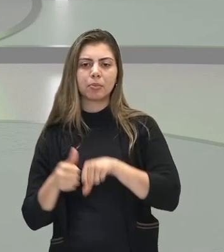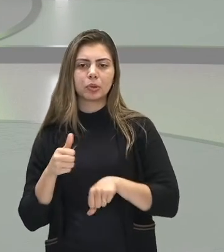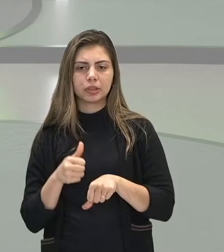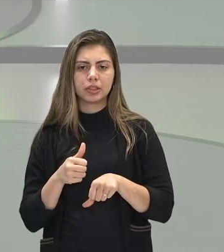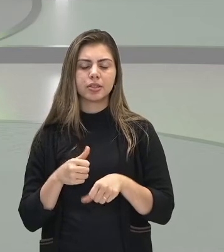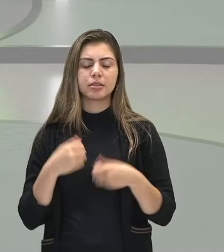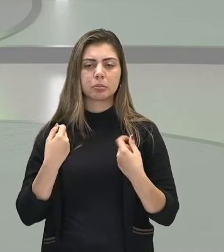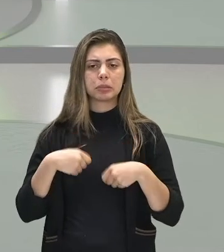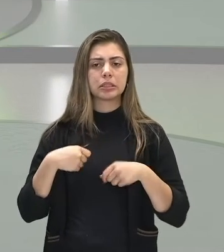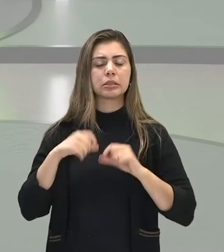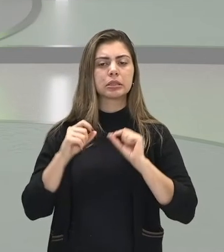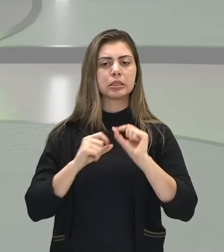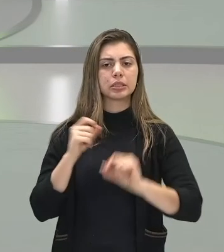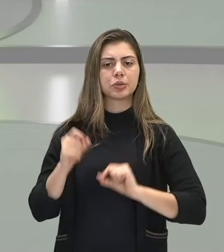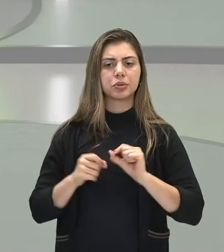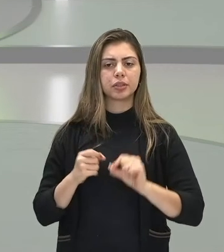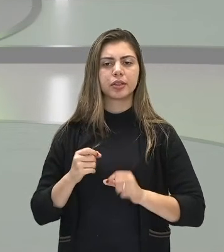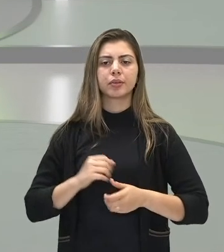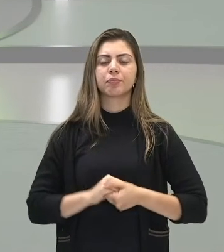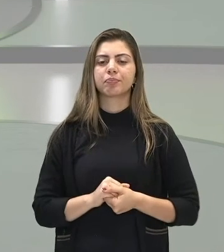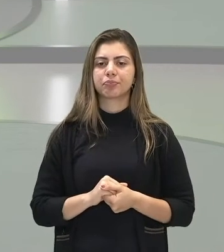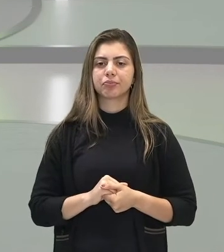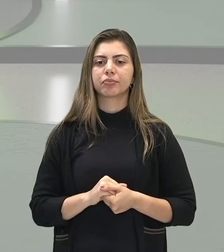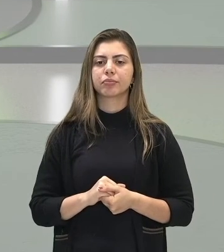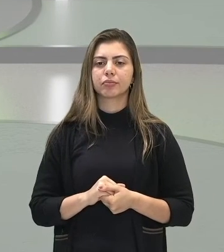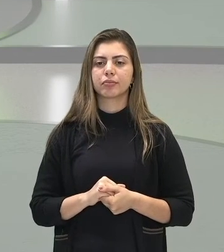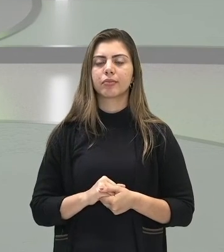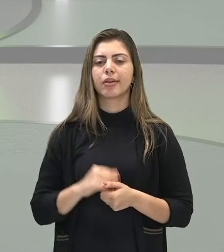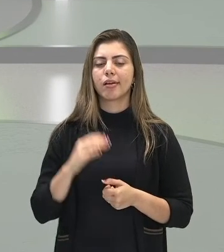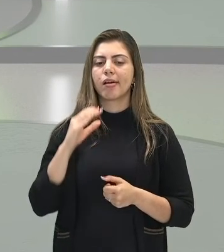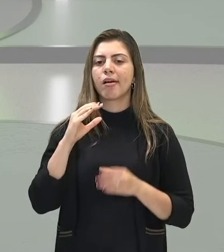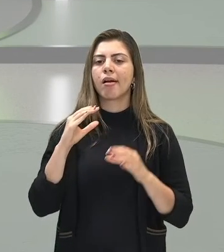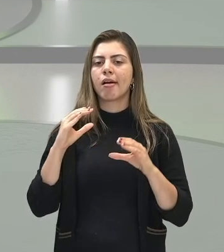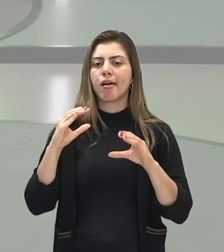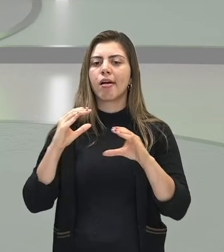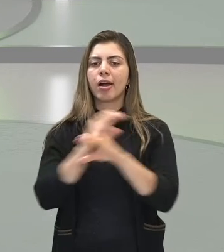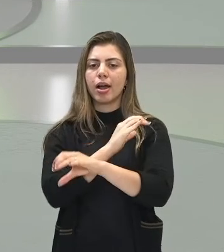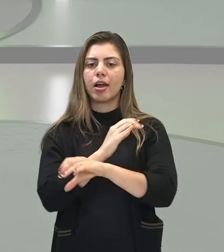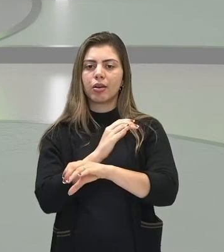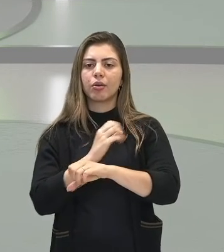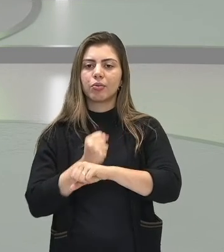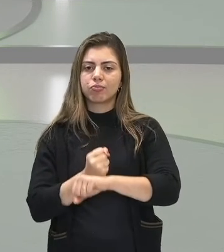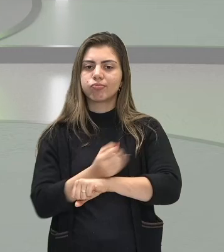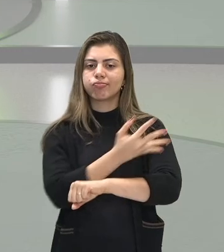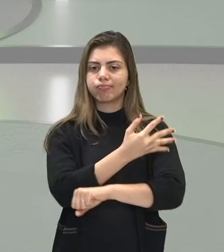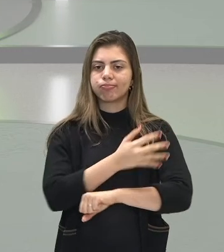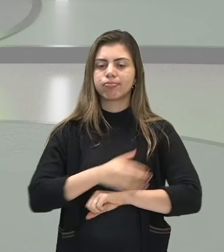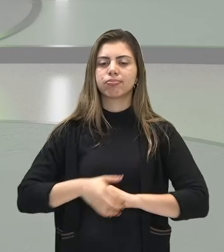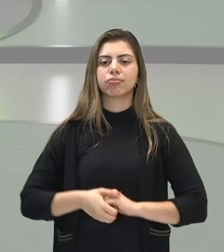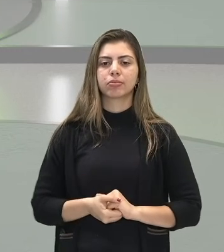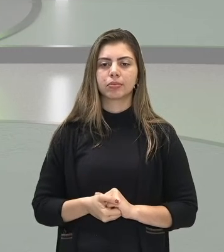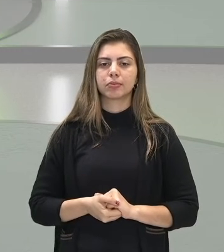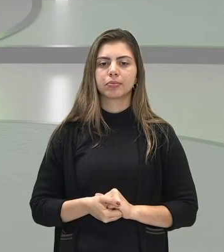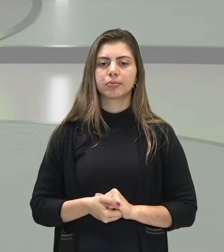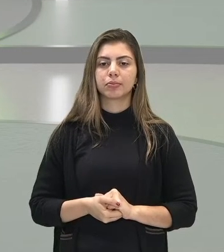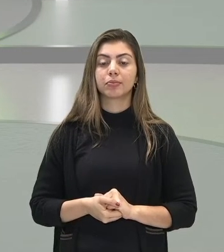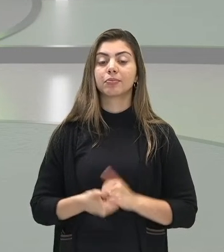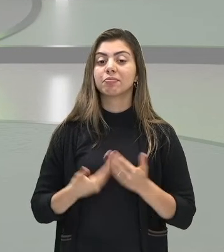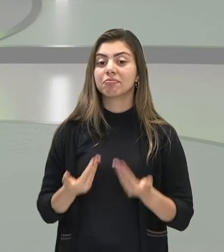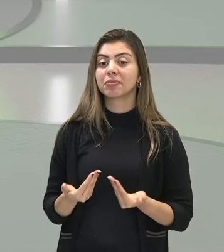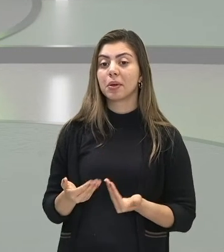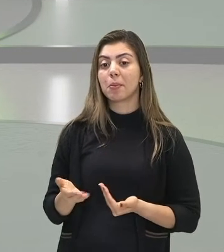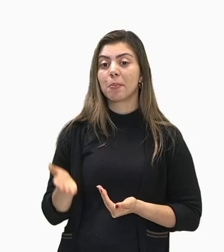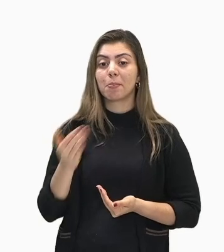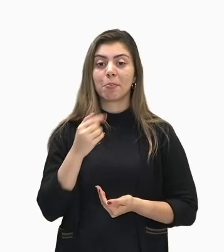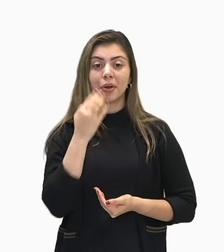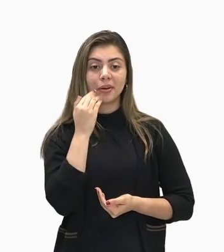físico, é necessário liberação de energia. Ok? E agora vamos aplicar